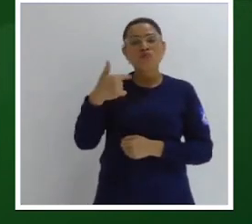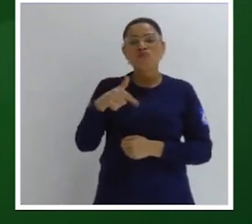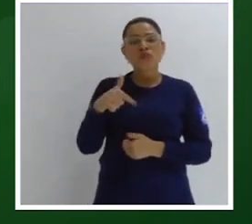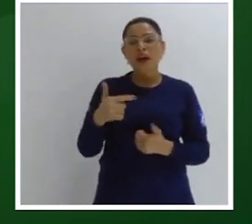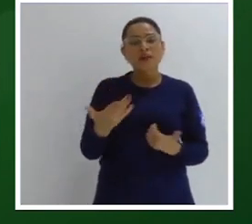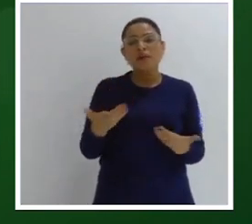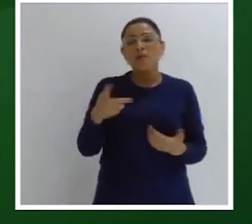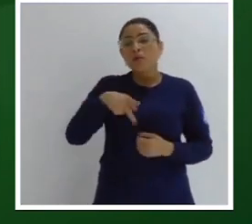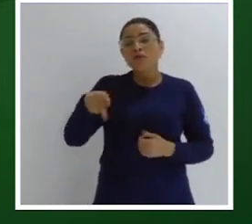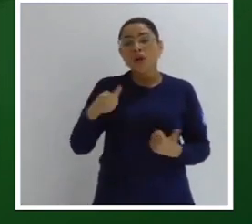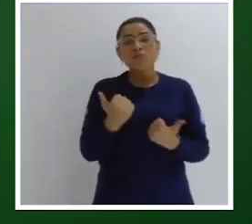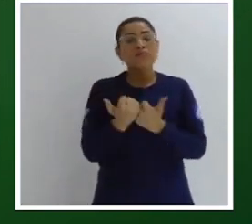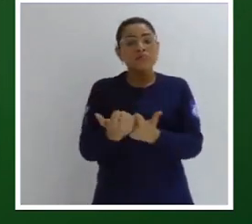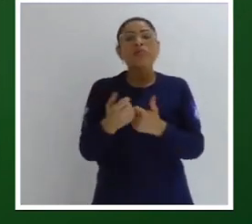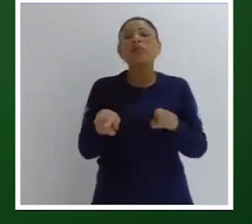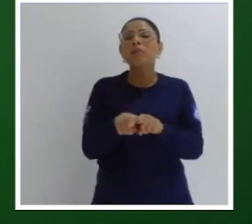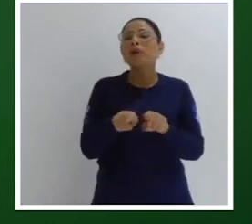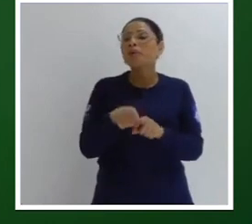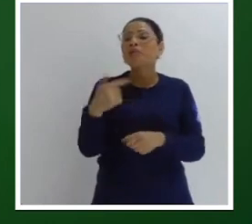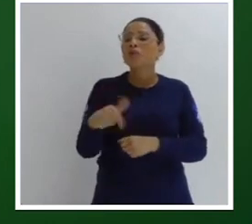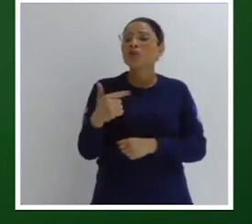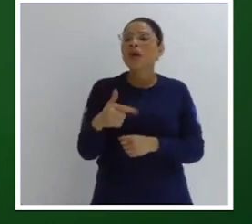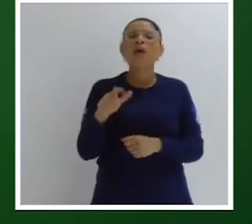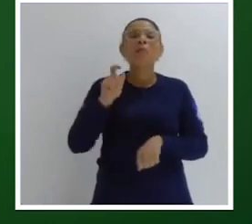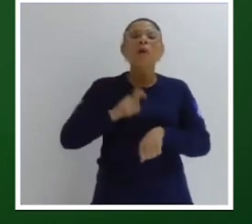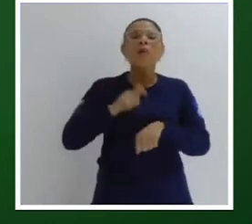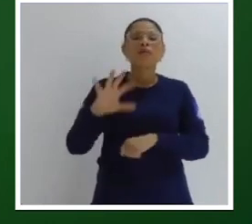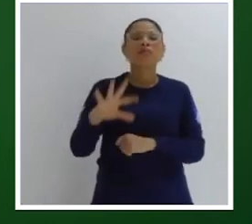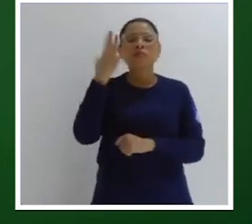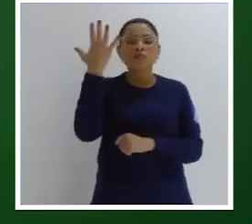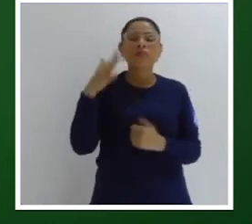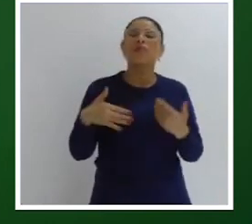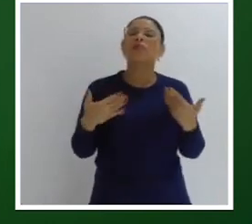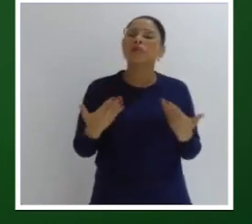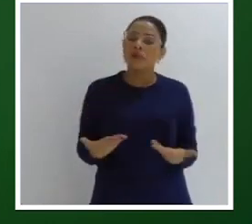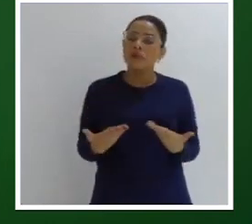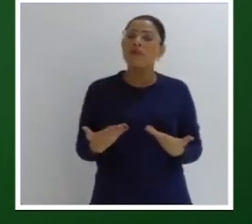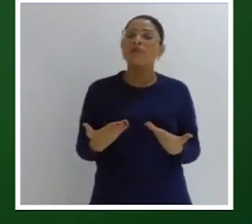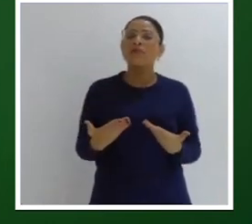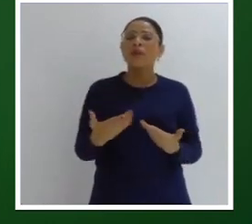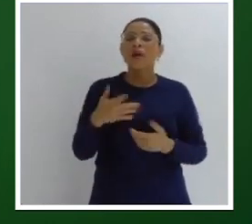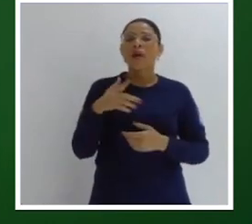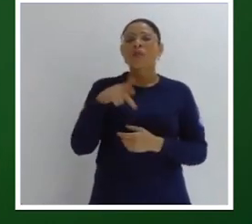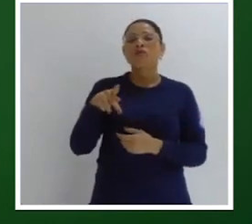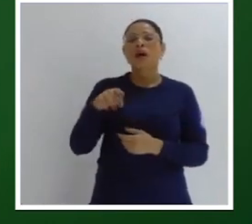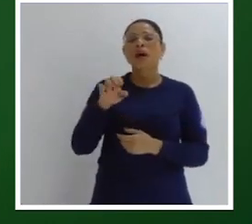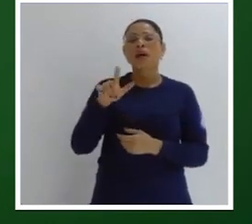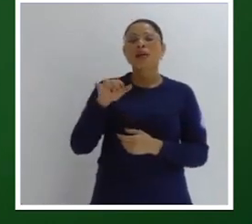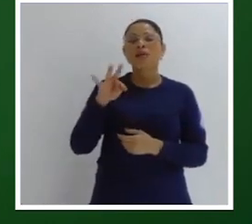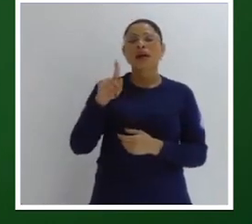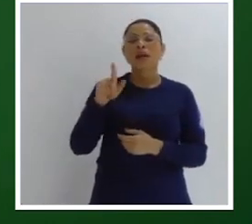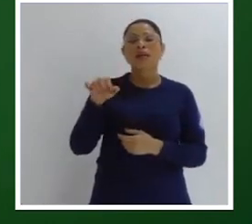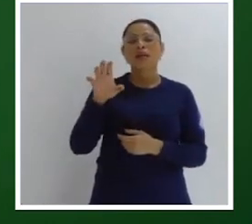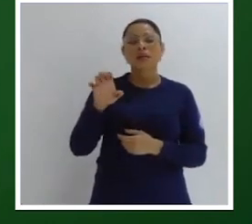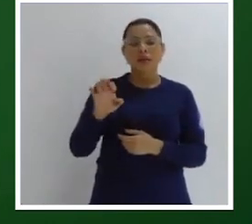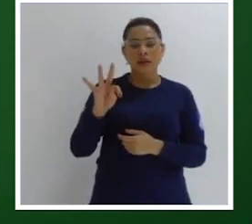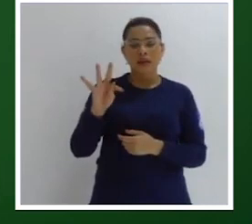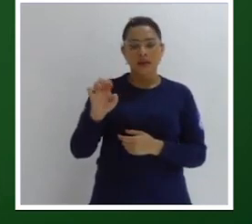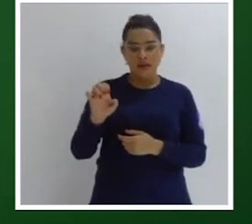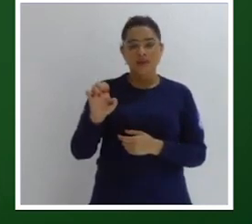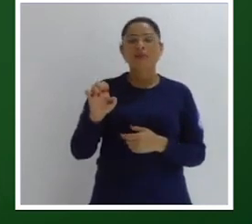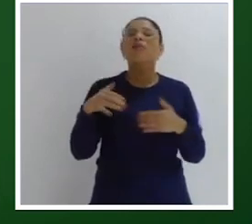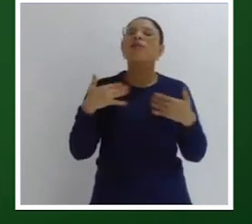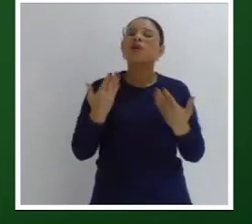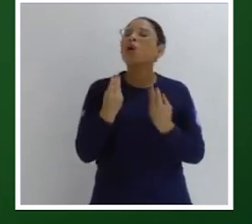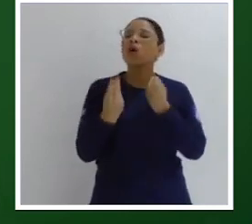Em que momento isso vai acontecer Professor Elizete como é que o professor consegue